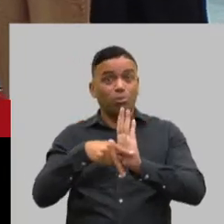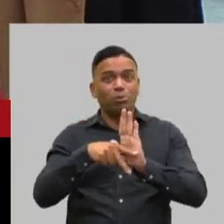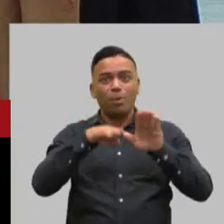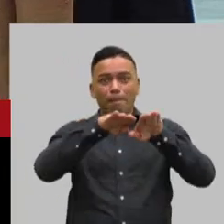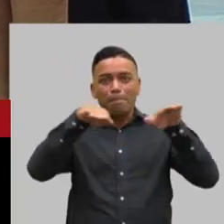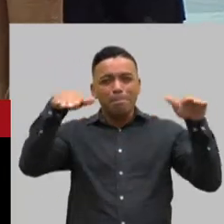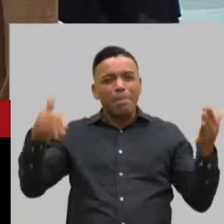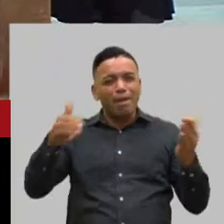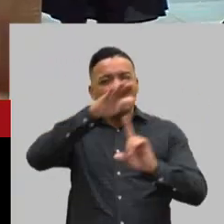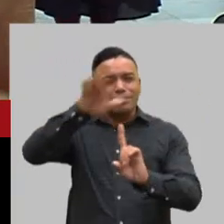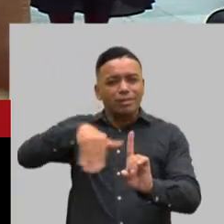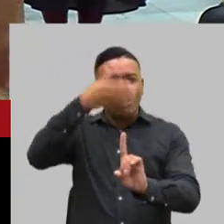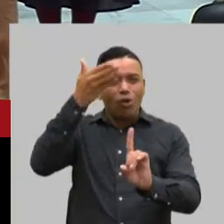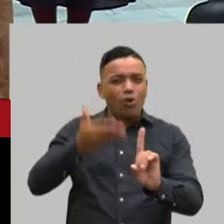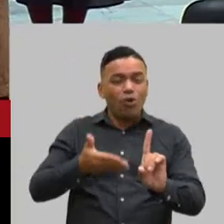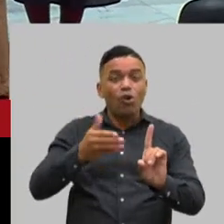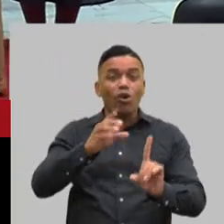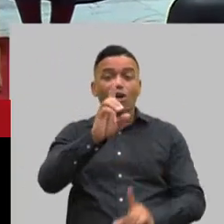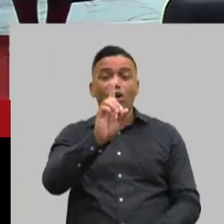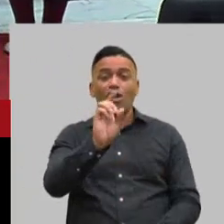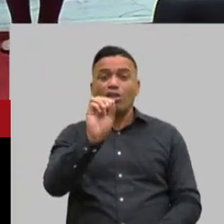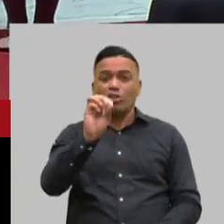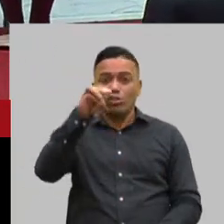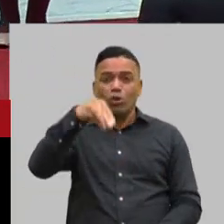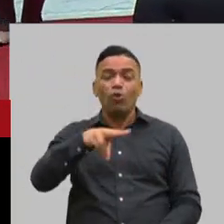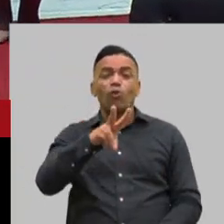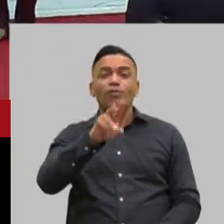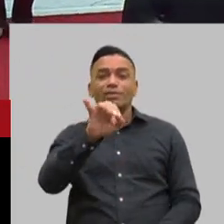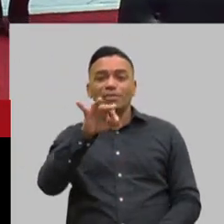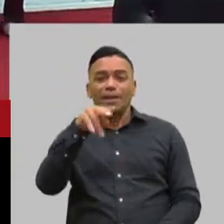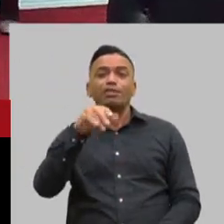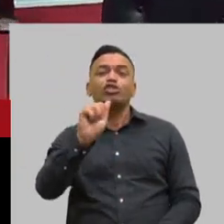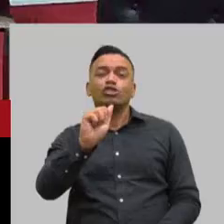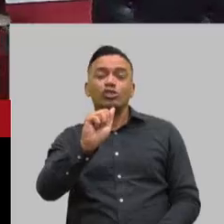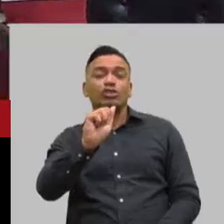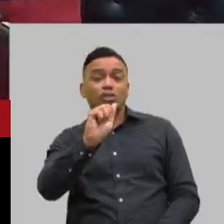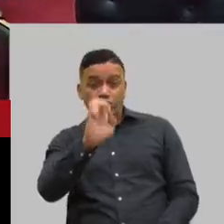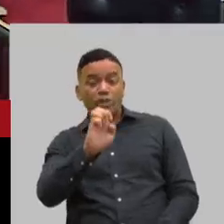honra Dom Vicente de Paula Ferreira.